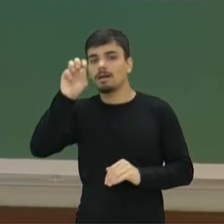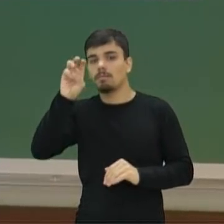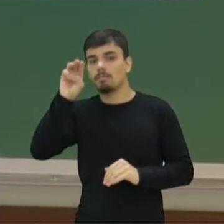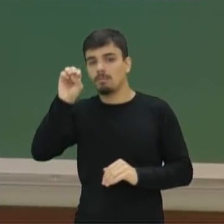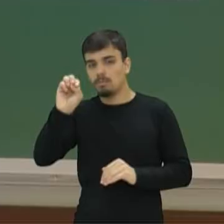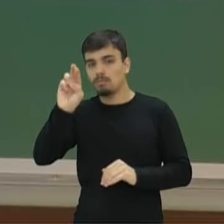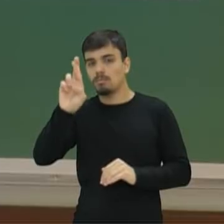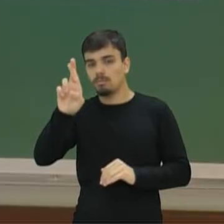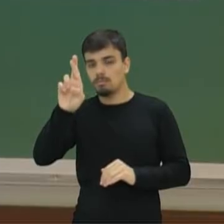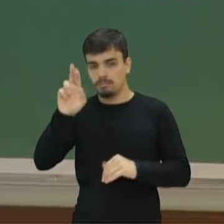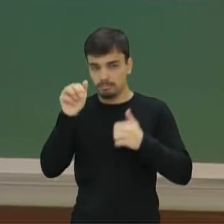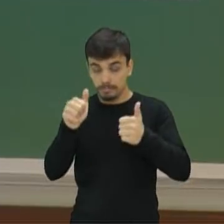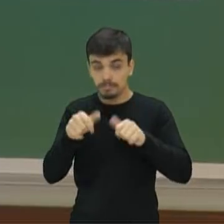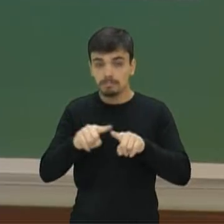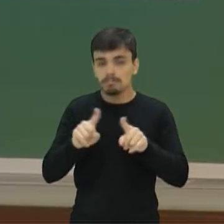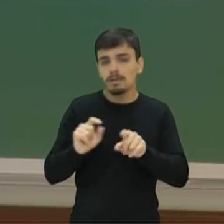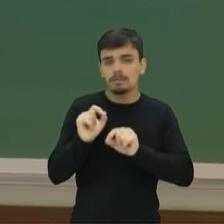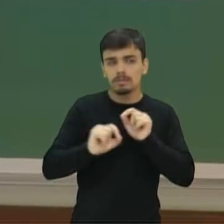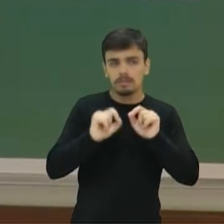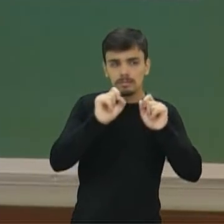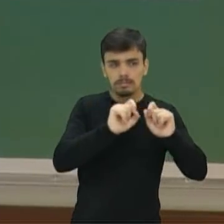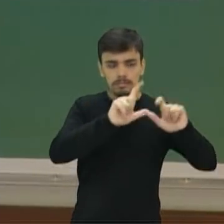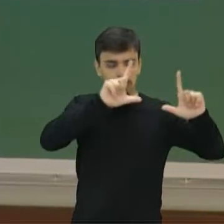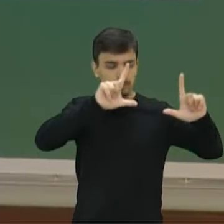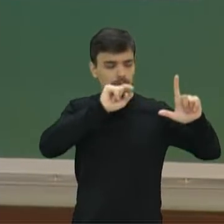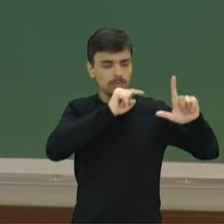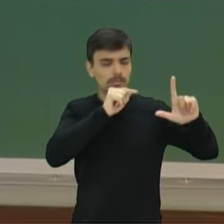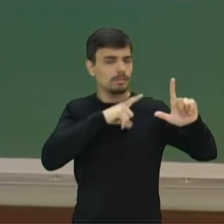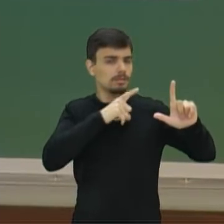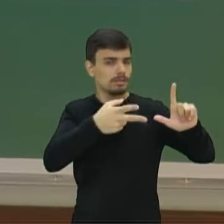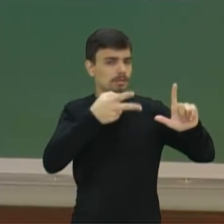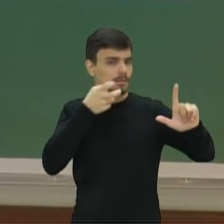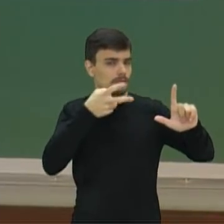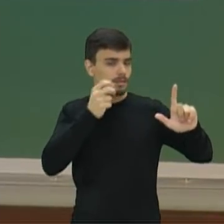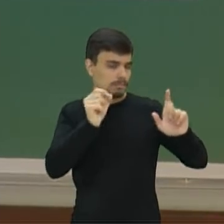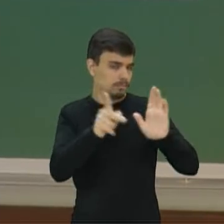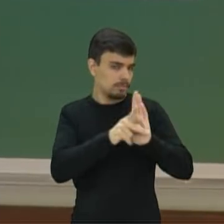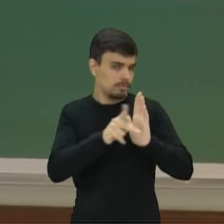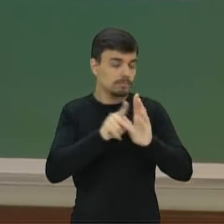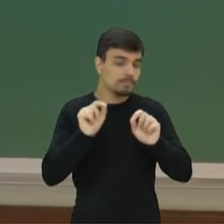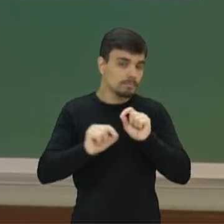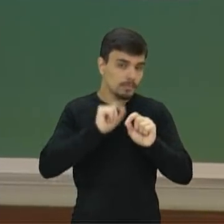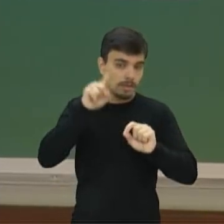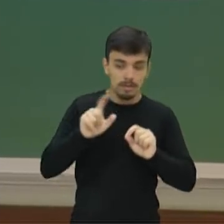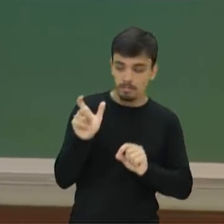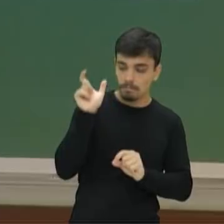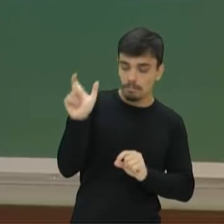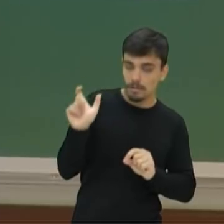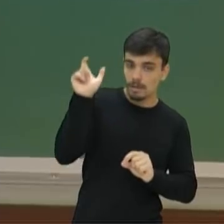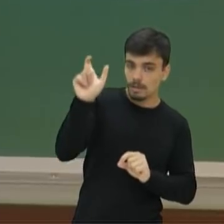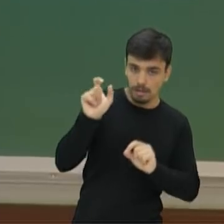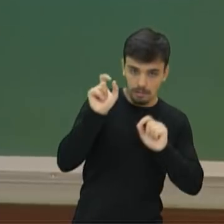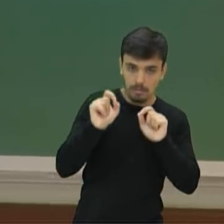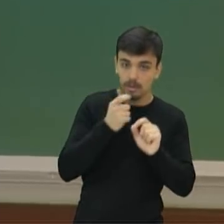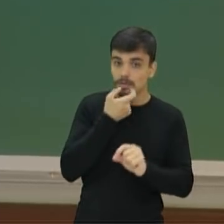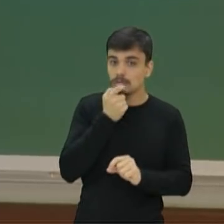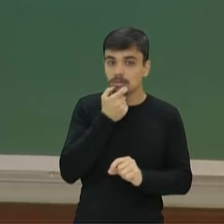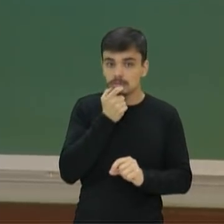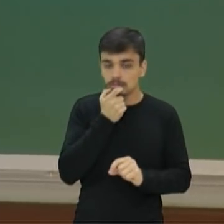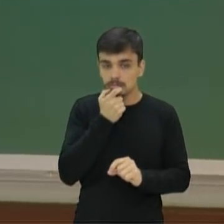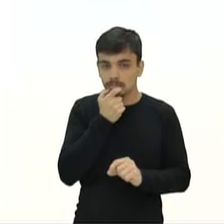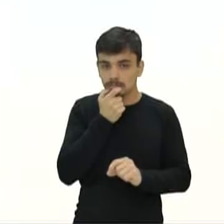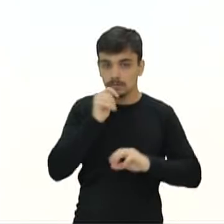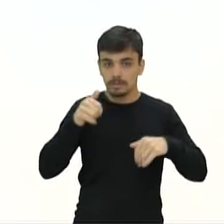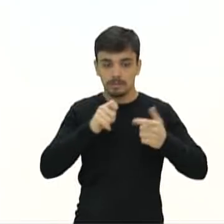fazer propagandas. Mas olha aqui a capa dela. O que eu quero que você retire dessa capa? As palavras que estão em inglês. Então,